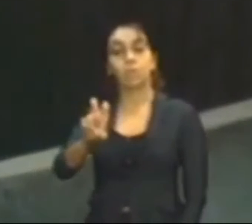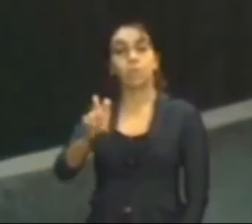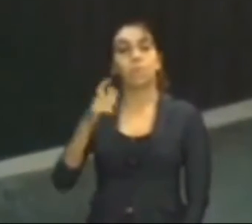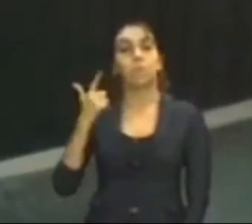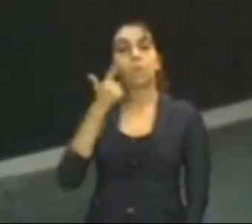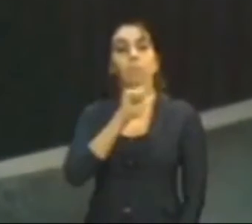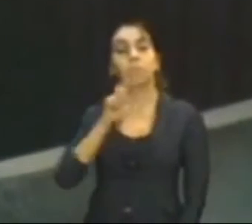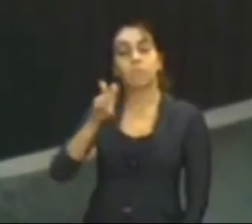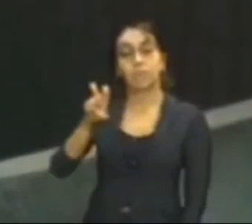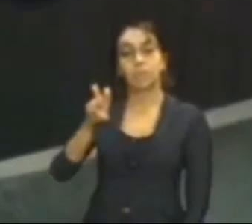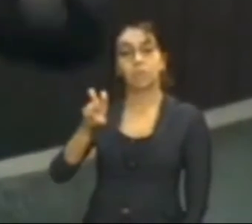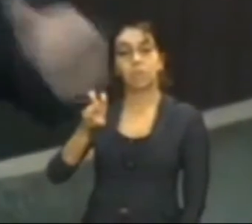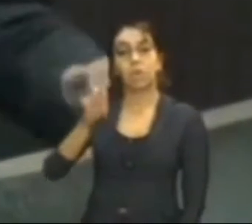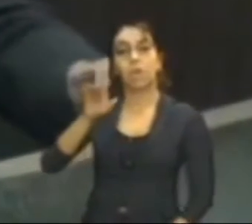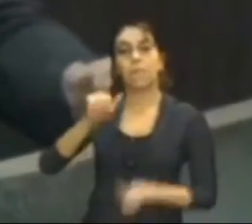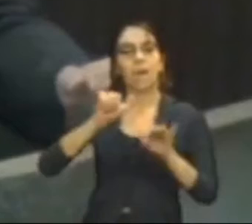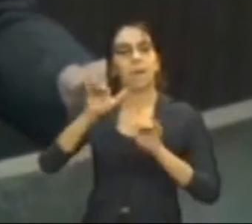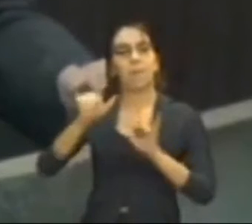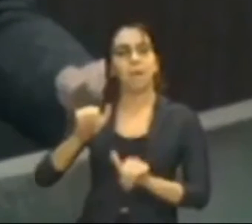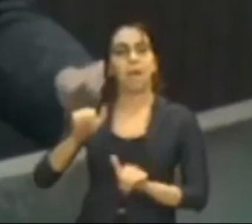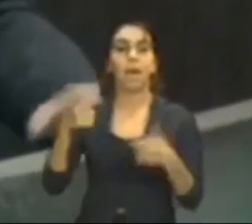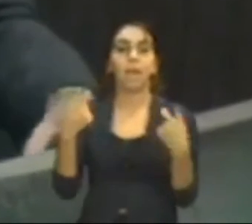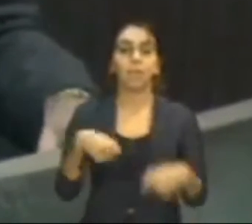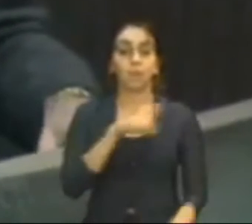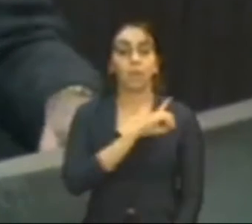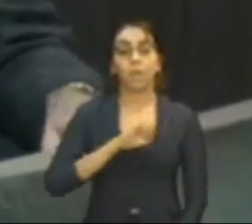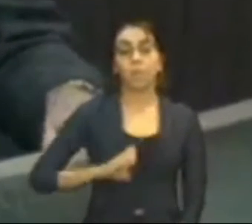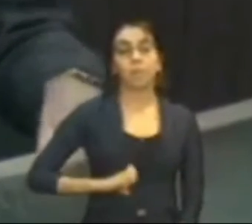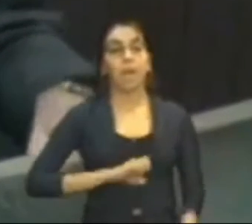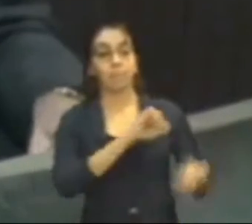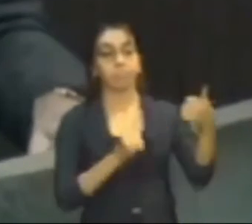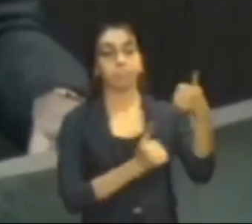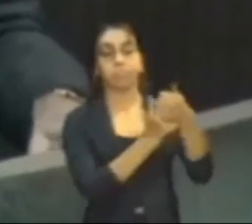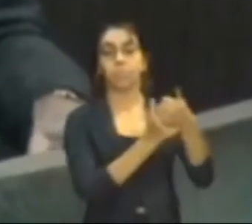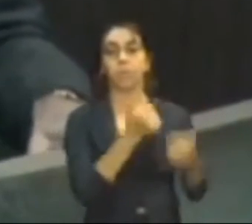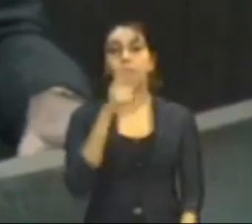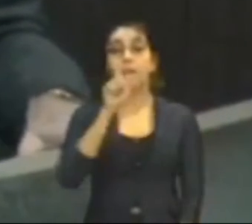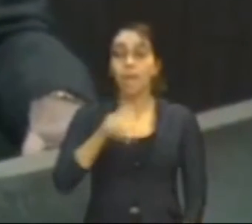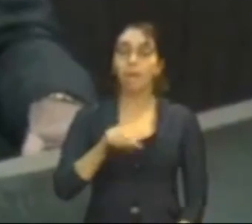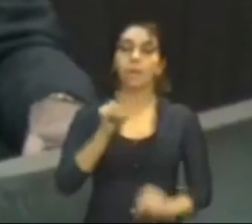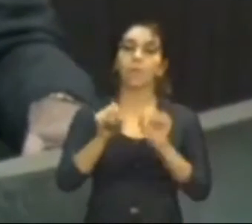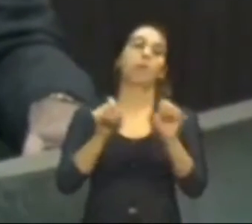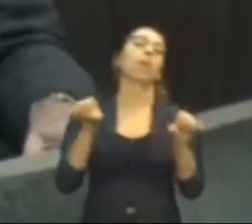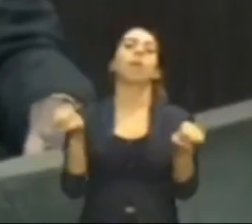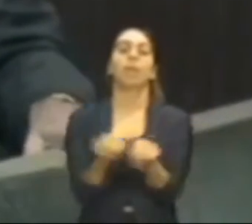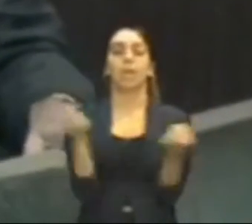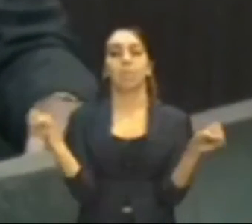quinto suplente assumisse a vaga de deputado. Ou seja, quebra-se